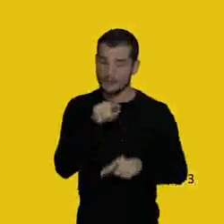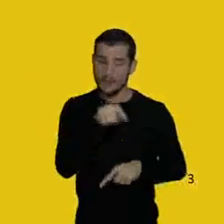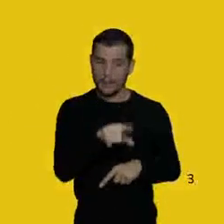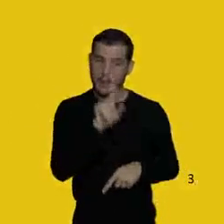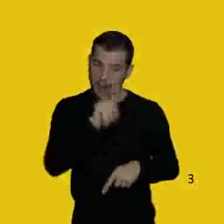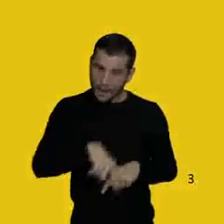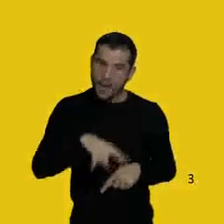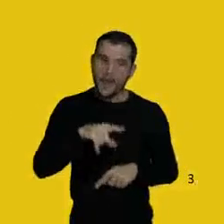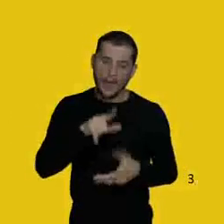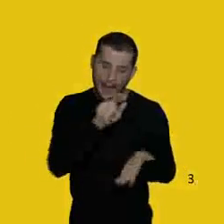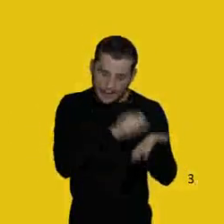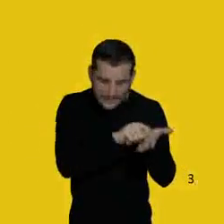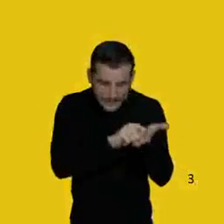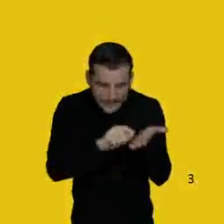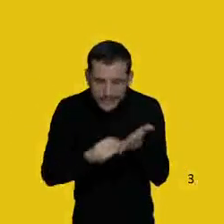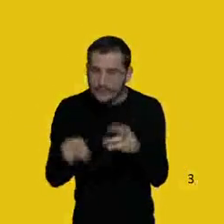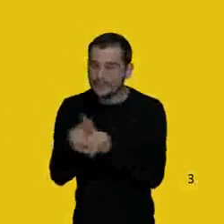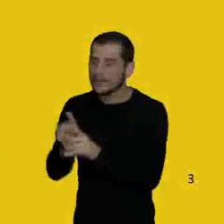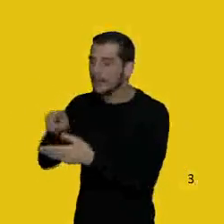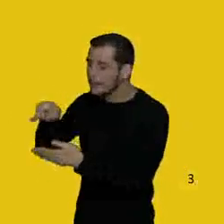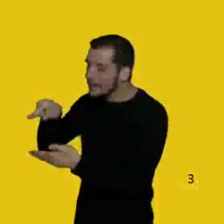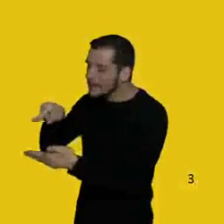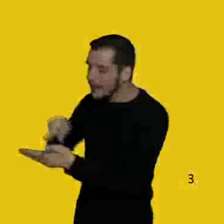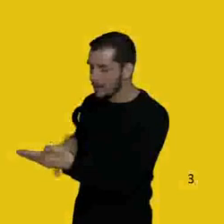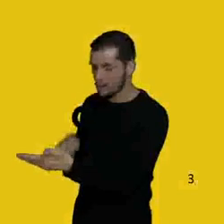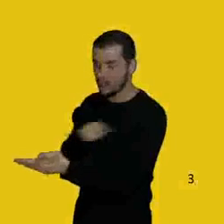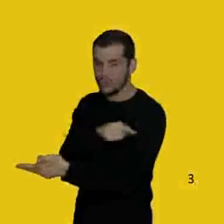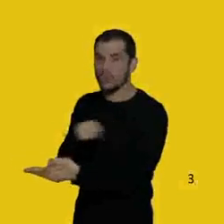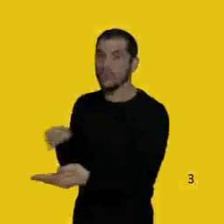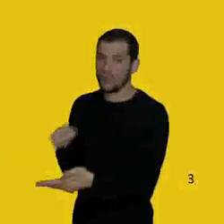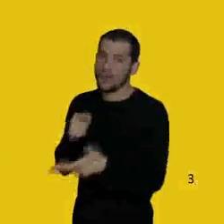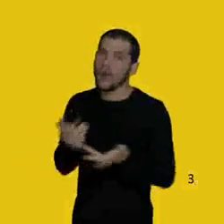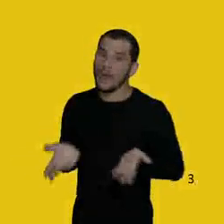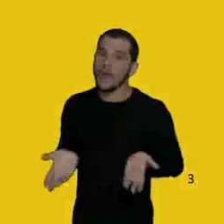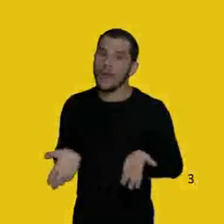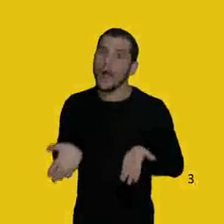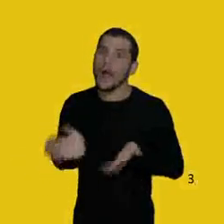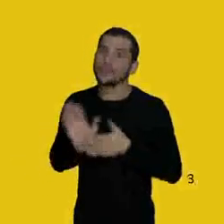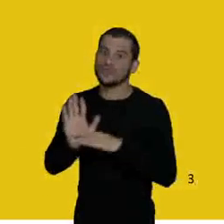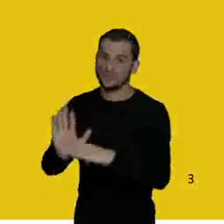não vão conseguir nem ler direitinho essa com essa entonação